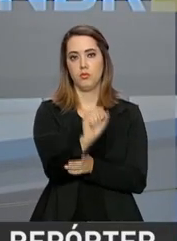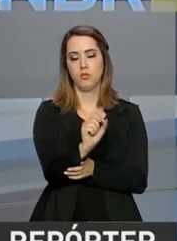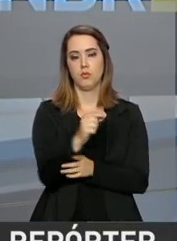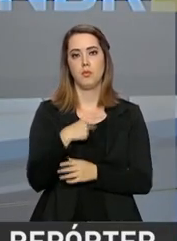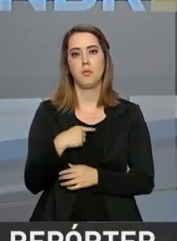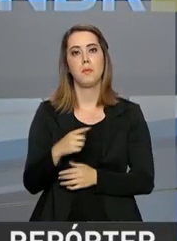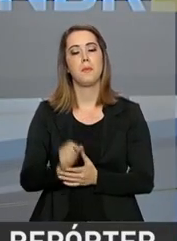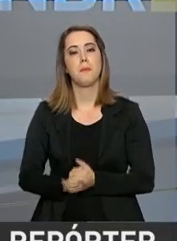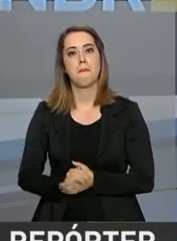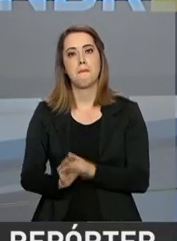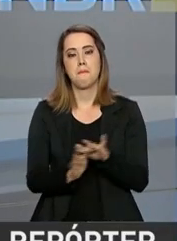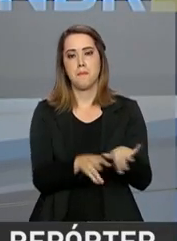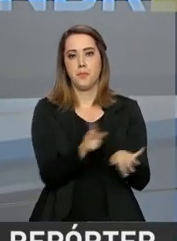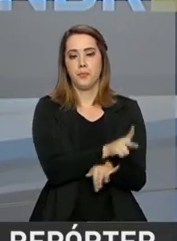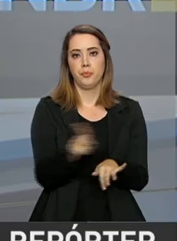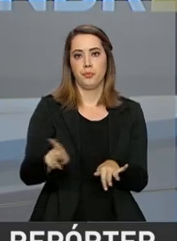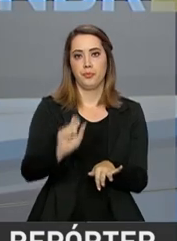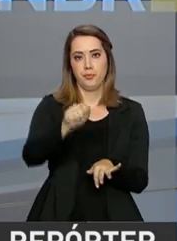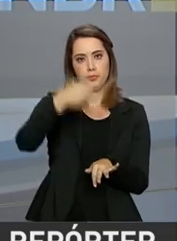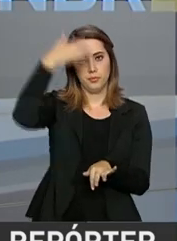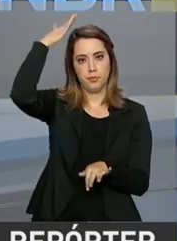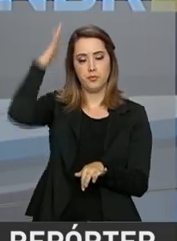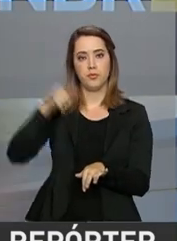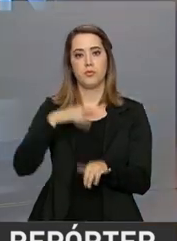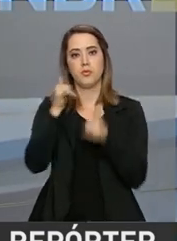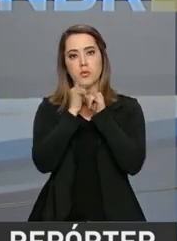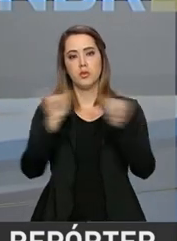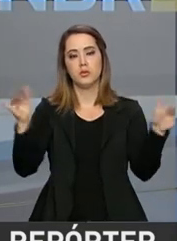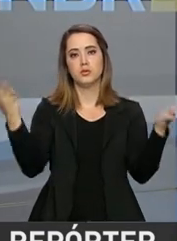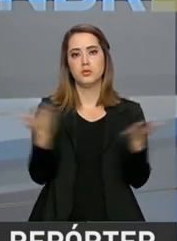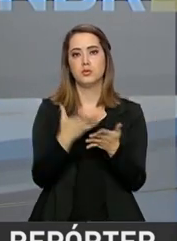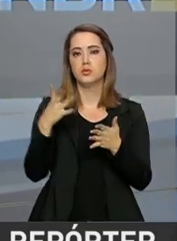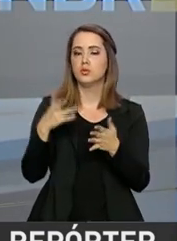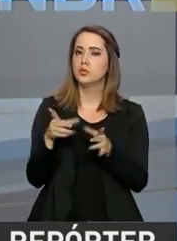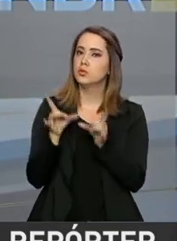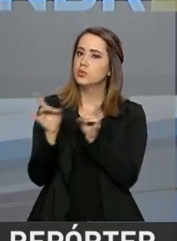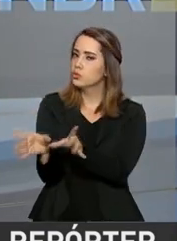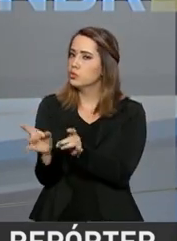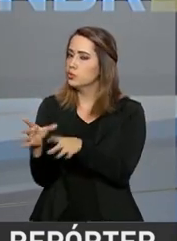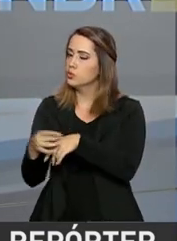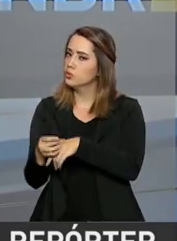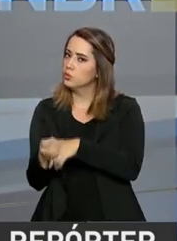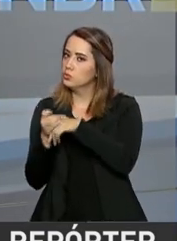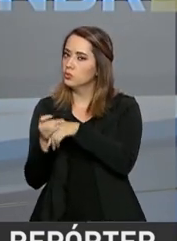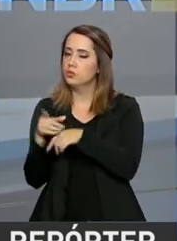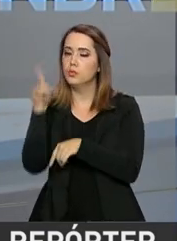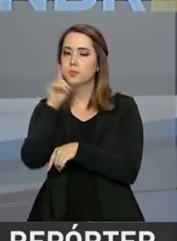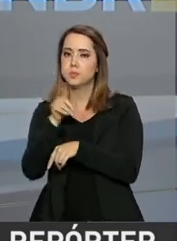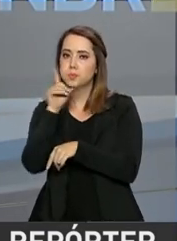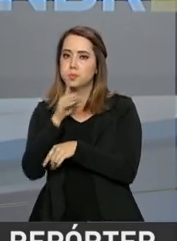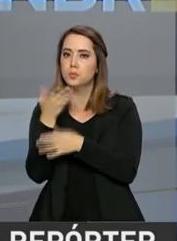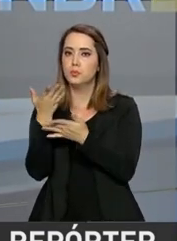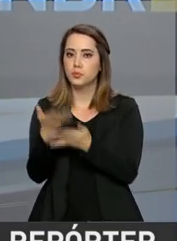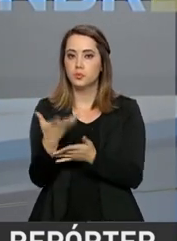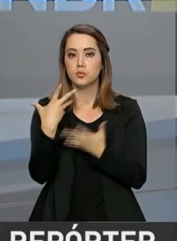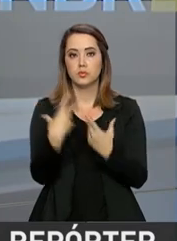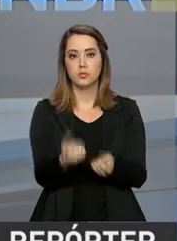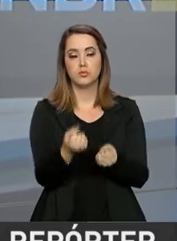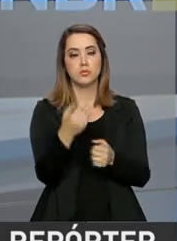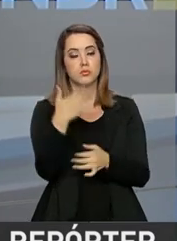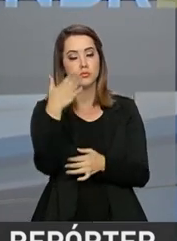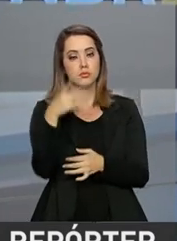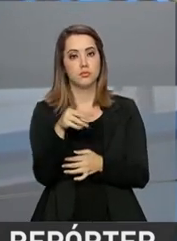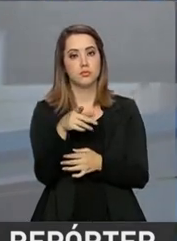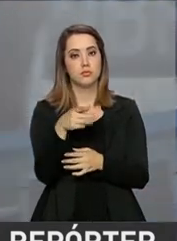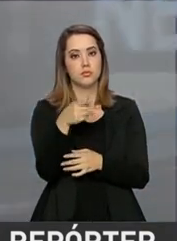Temer vai anunciar hoje a abertura do mercado norte-americano para a carne bovina brasileira vamos Vamos então conversar com a